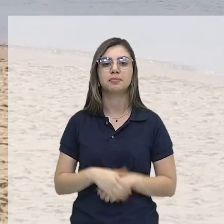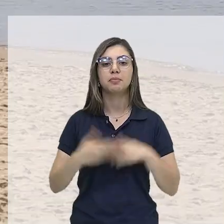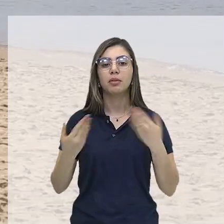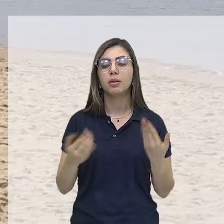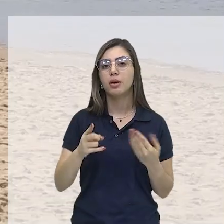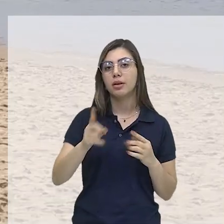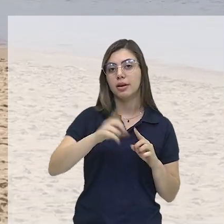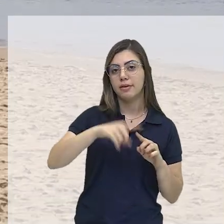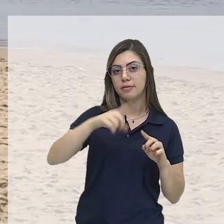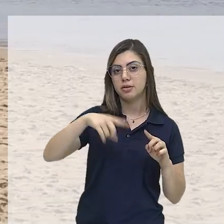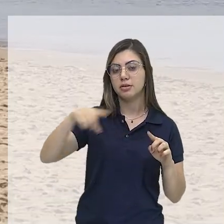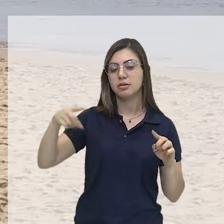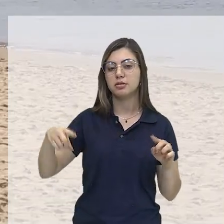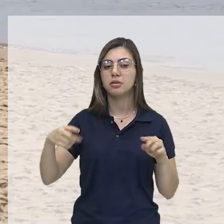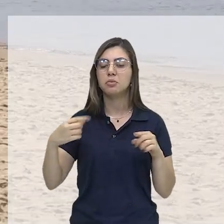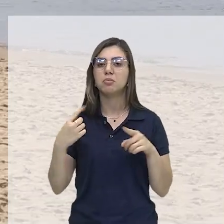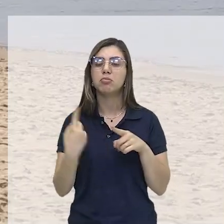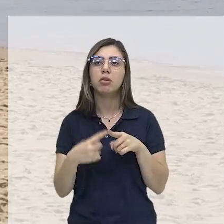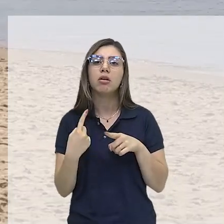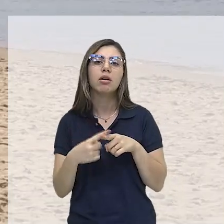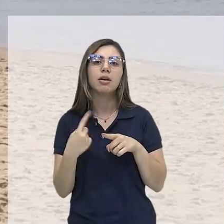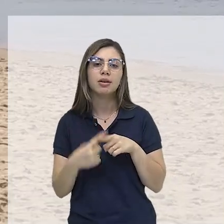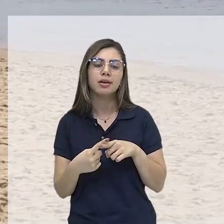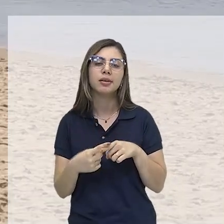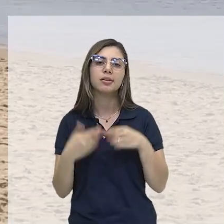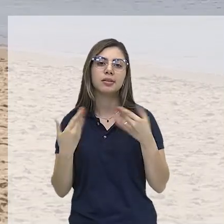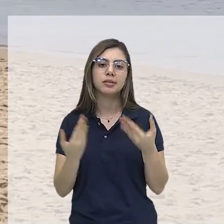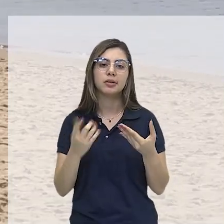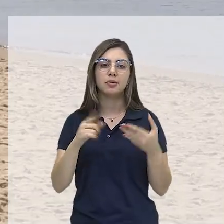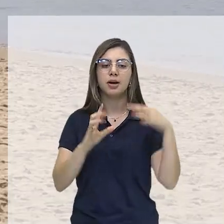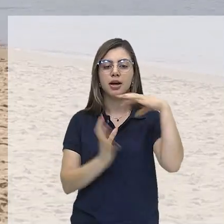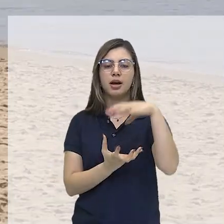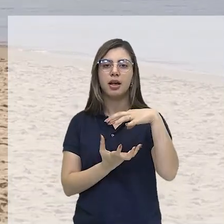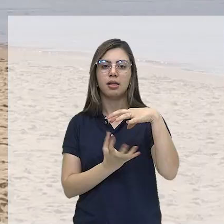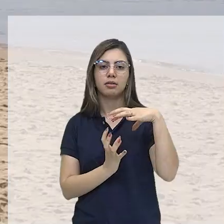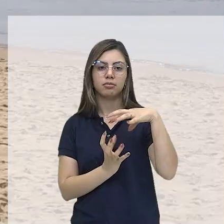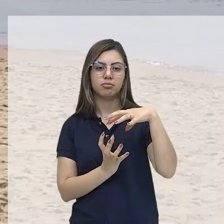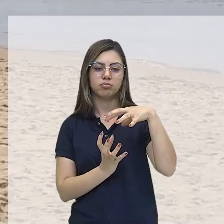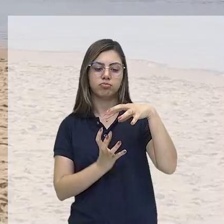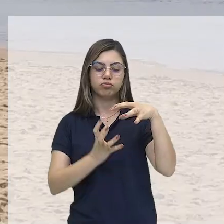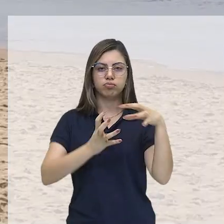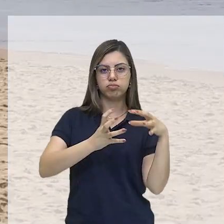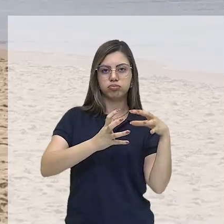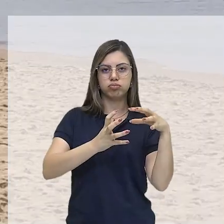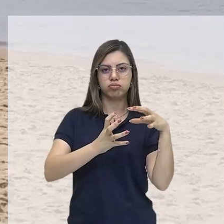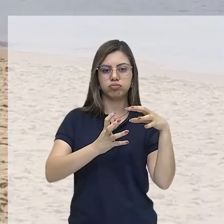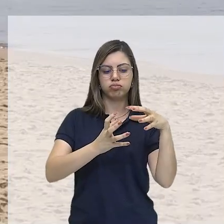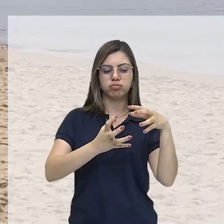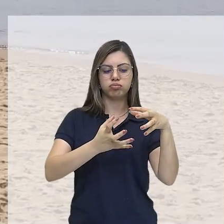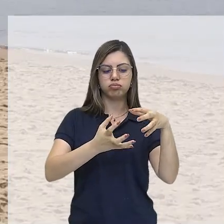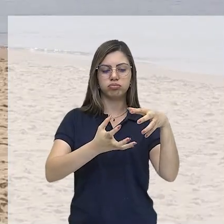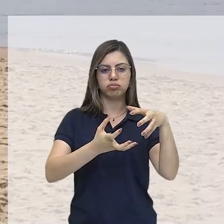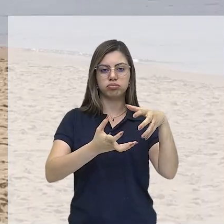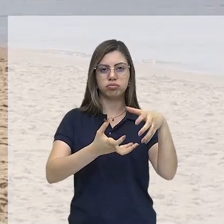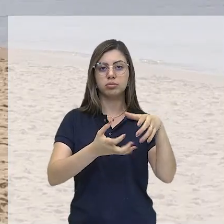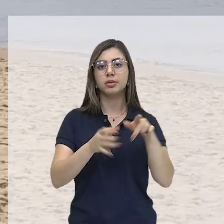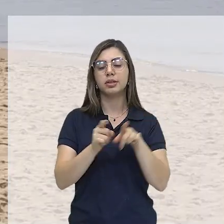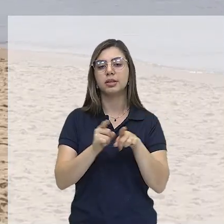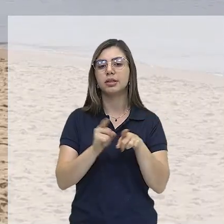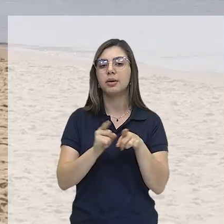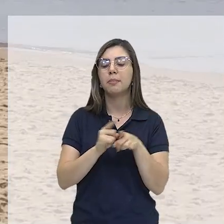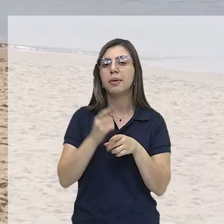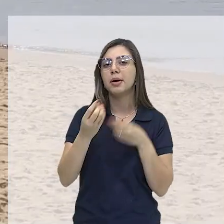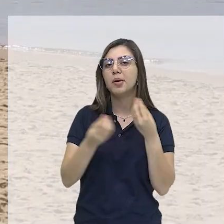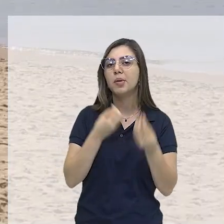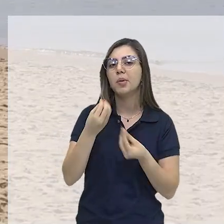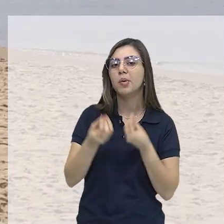estações do ano. Essa variação é influenciada pela inclinação do eixo da Terra